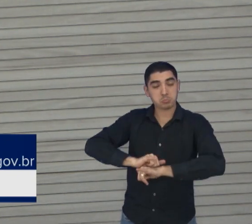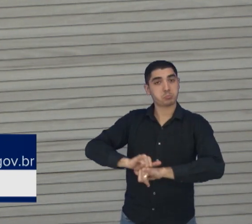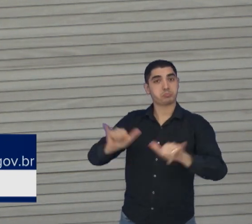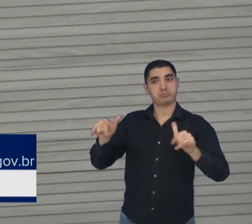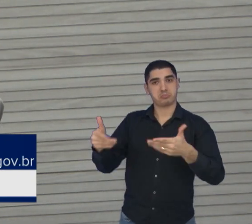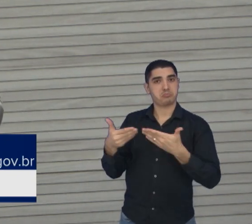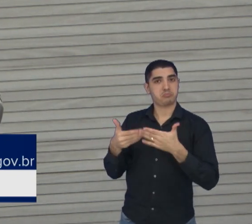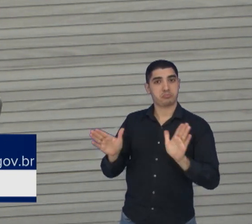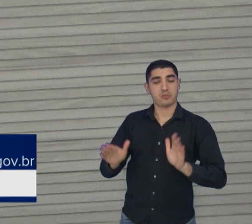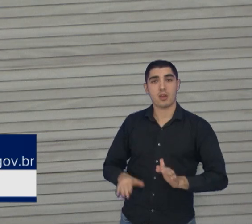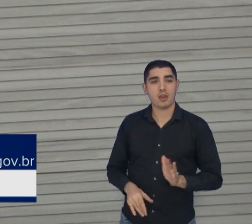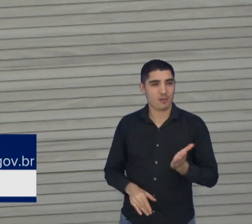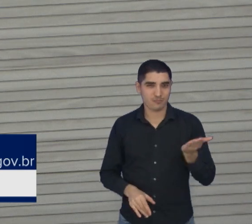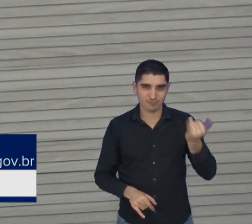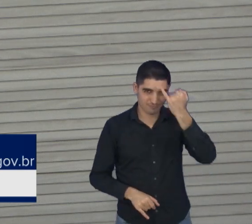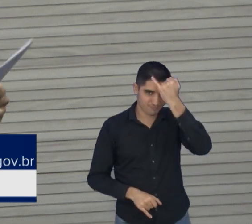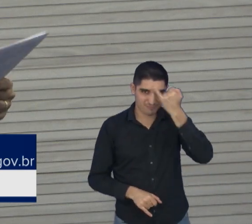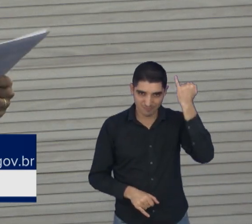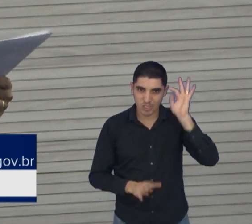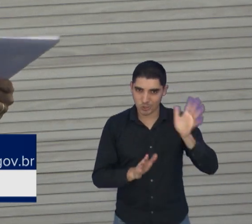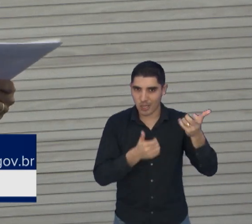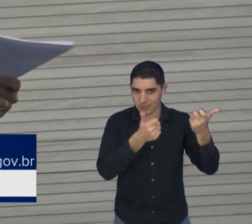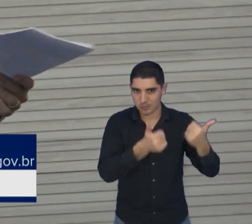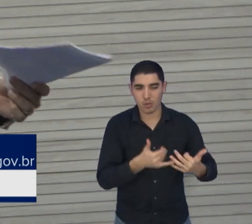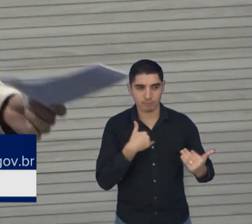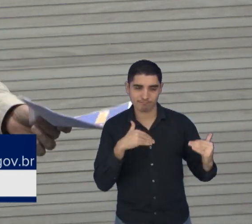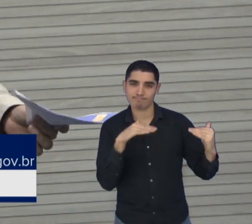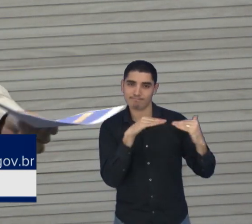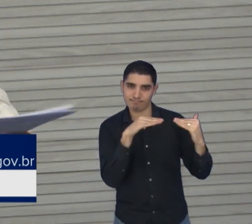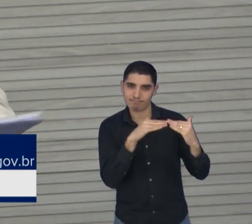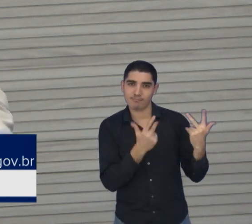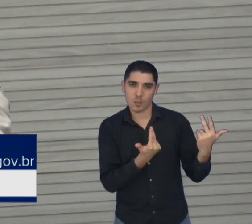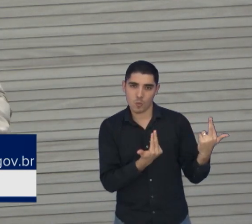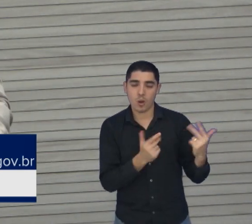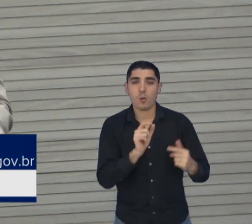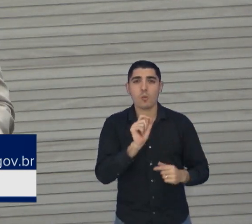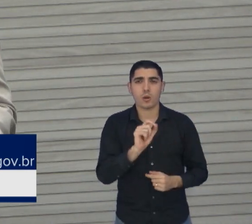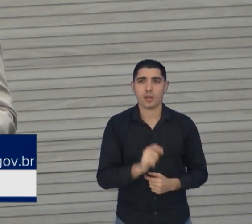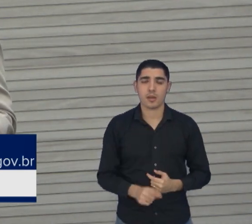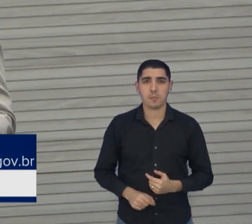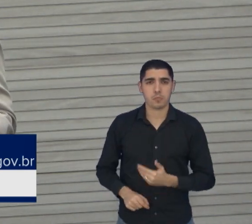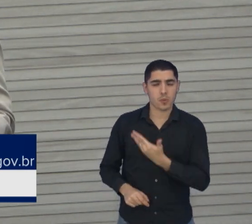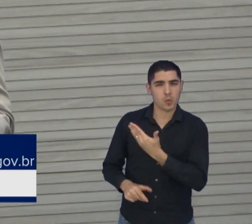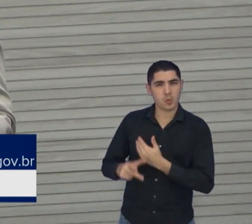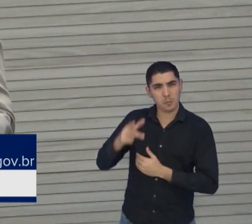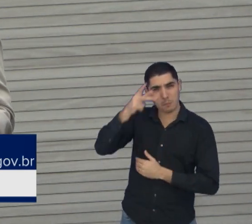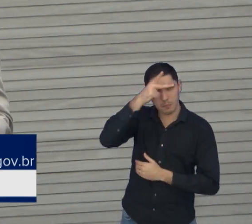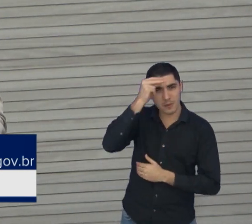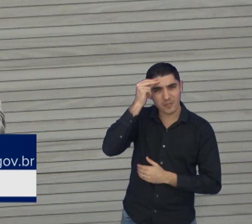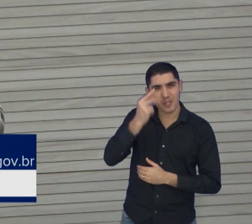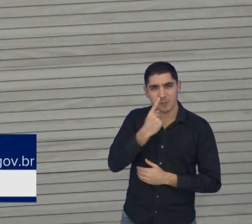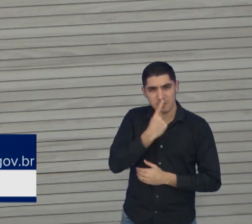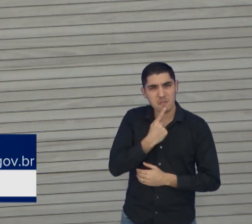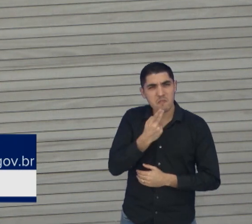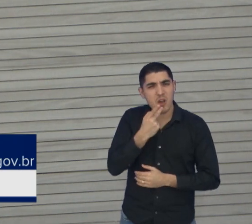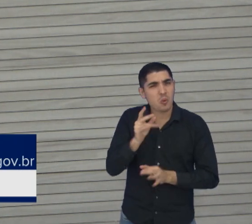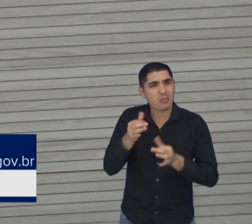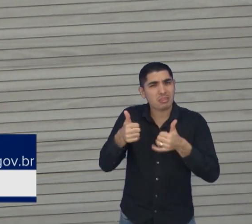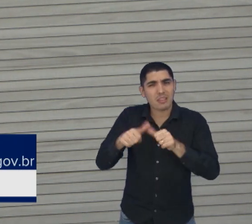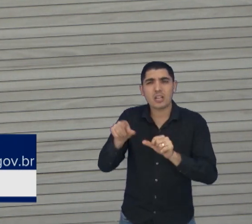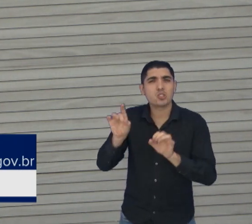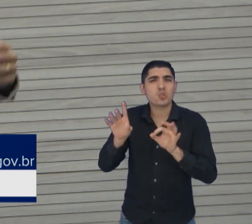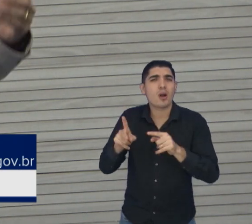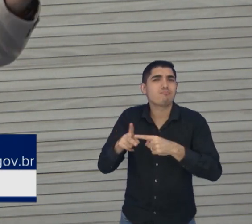Dr. José Cláudio já falou, né? Da justificativa, estava em reforma. Mas anteriormente, quando o